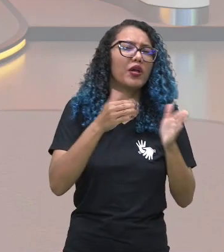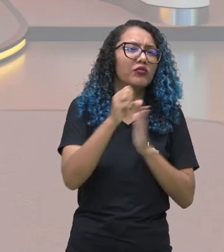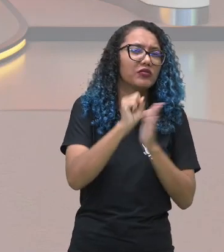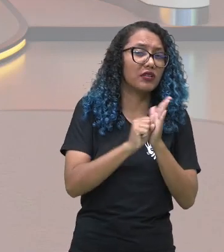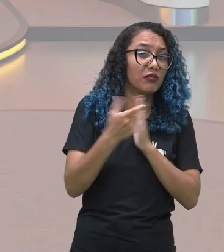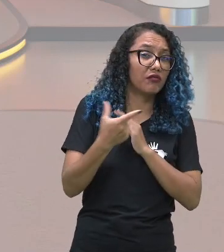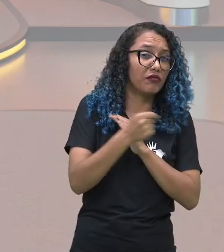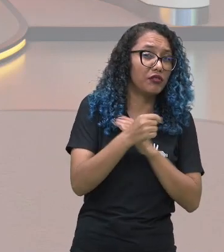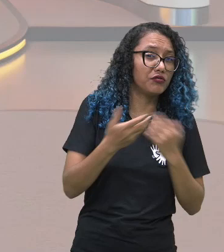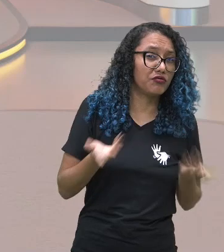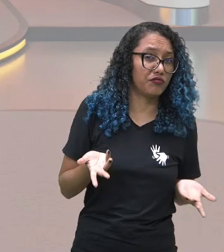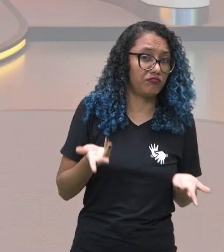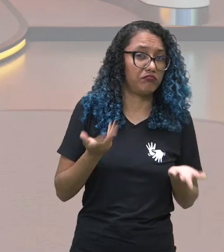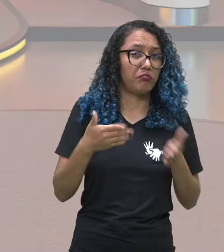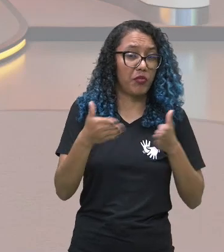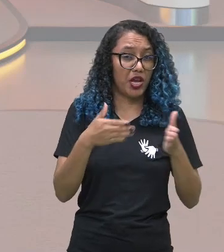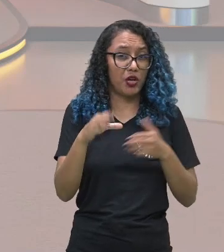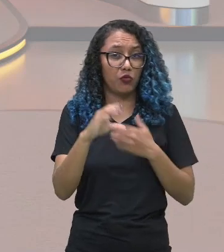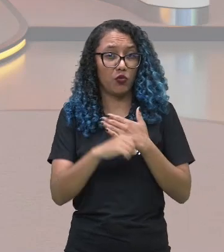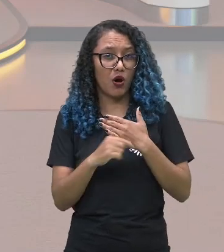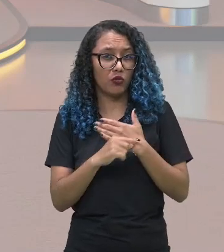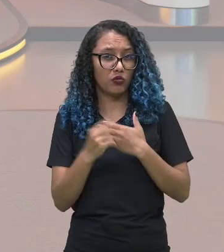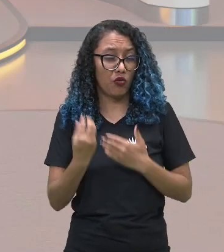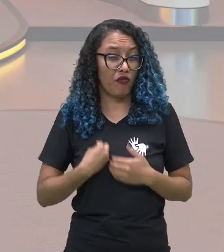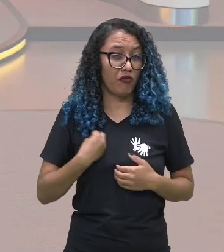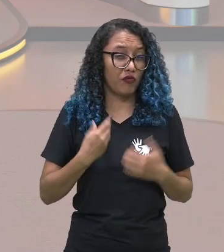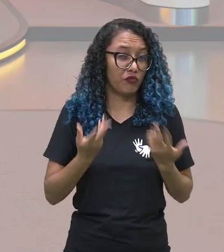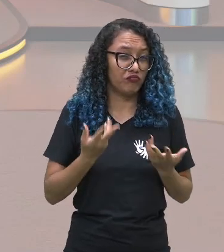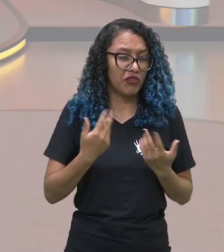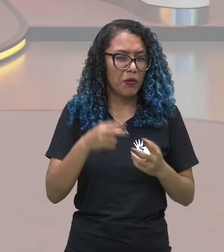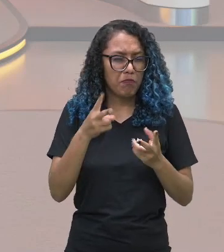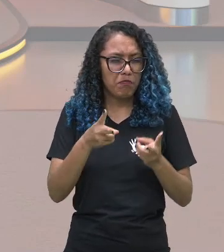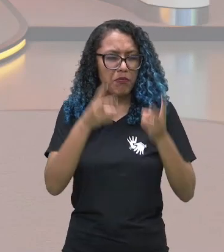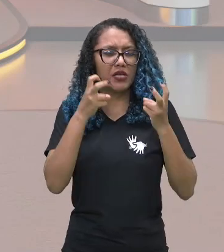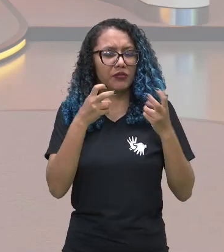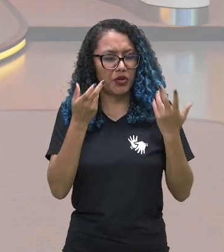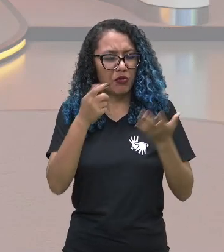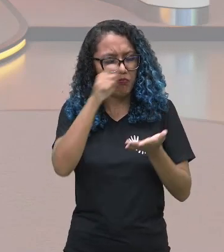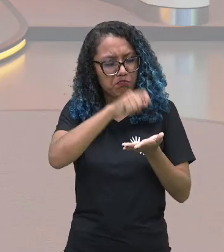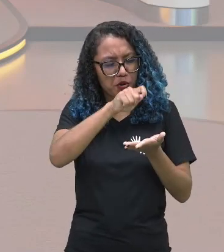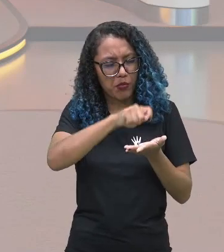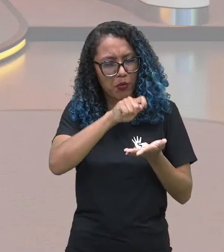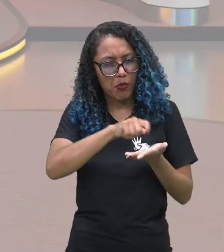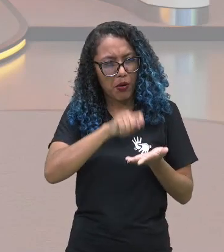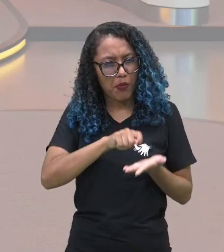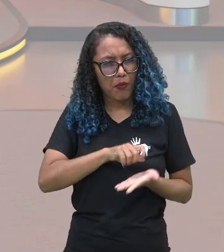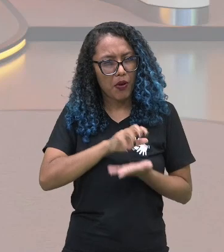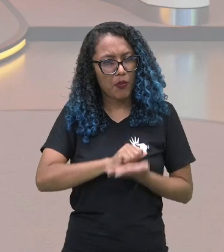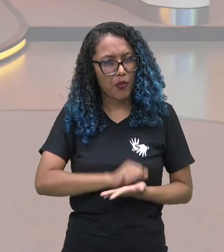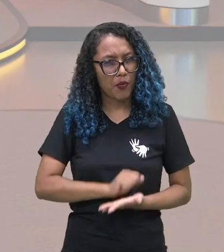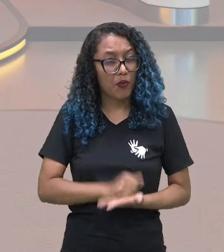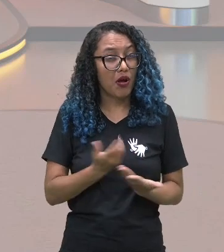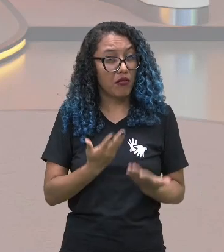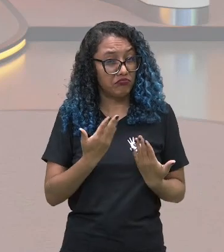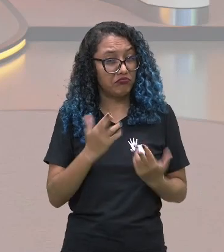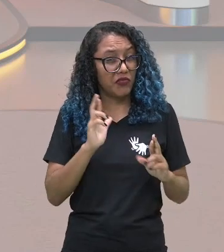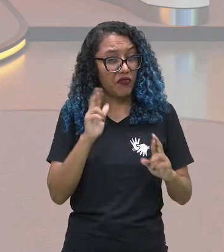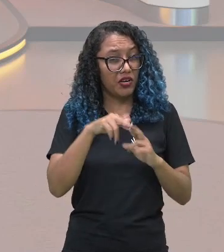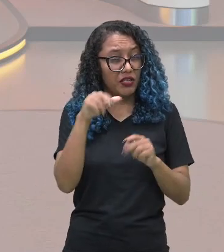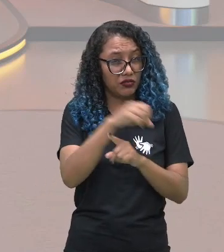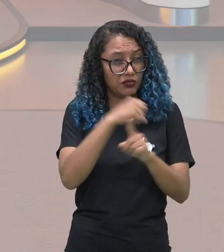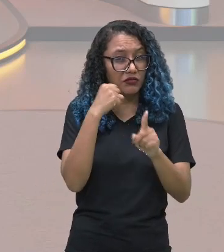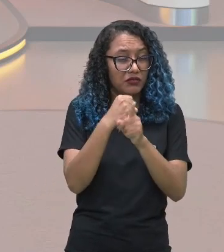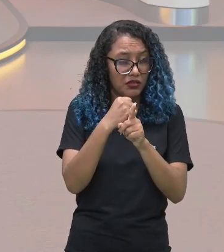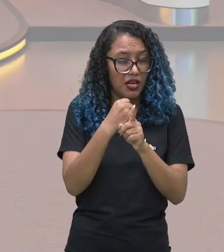Prado Júnior estava vivo, quando ele teve essa percepção e escreveu sobre essa questão social no Brasil da